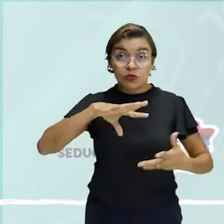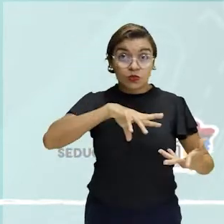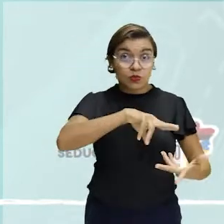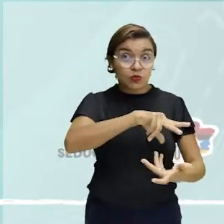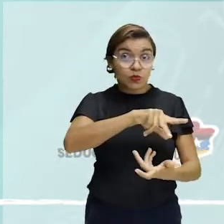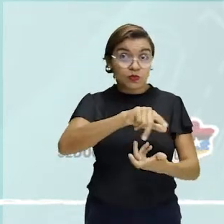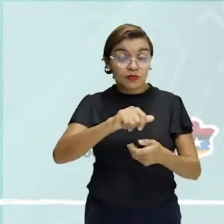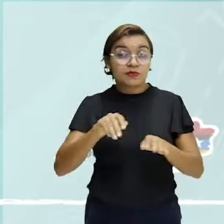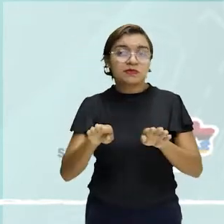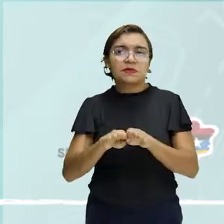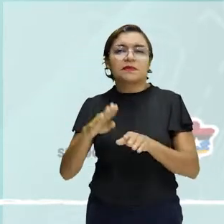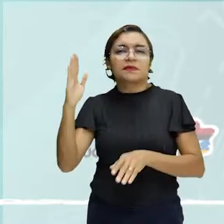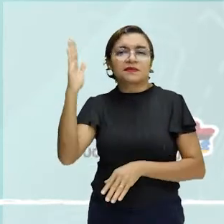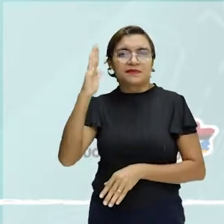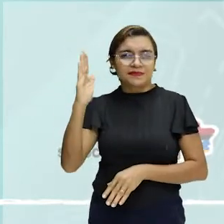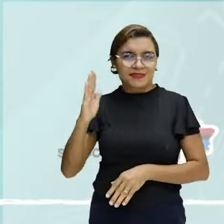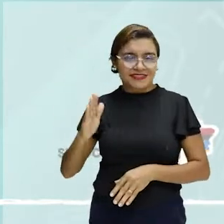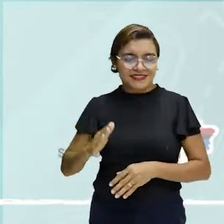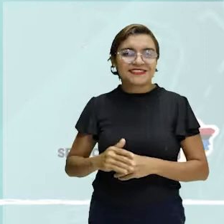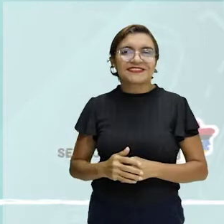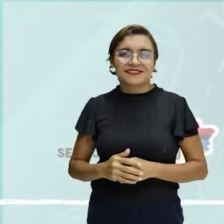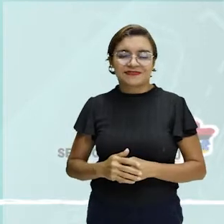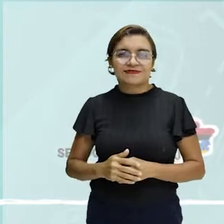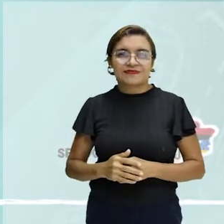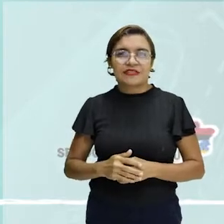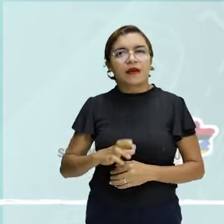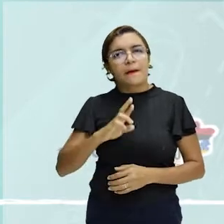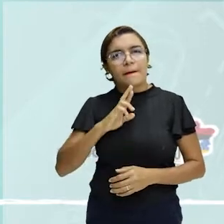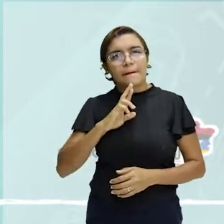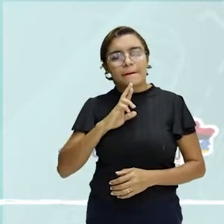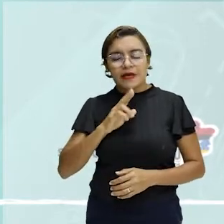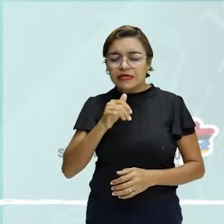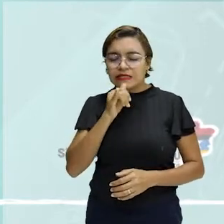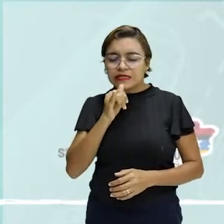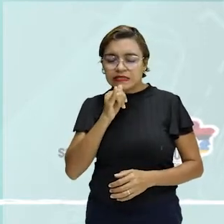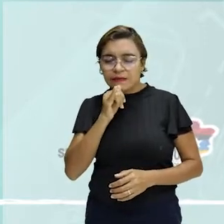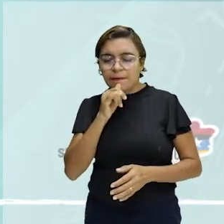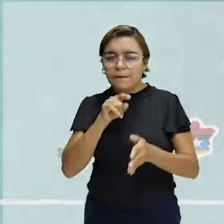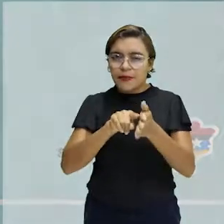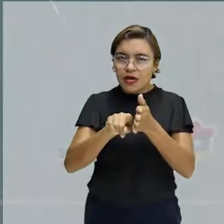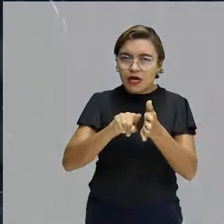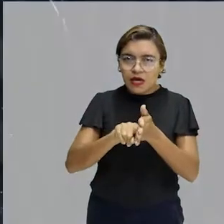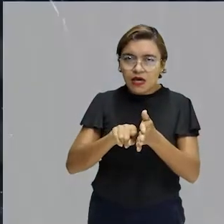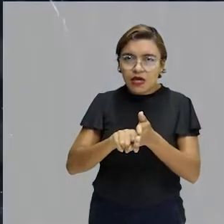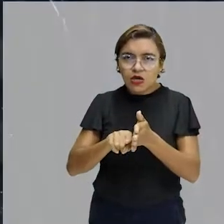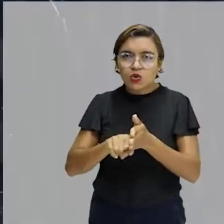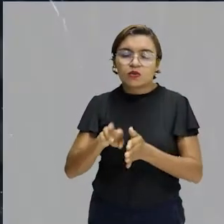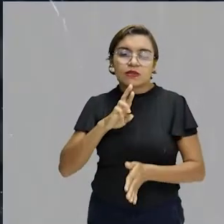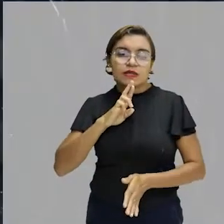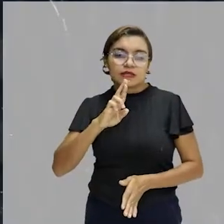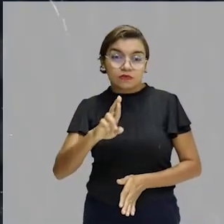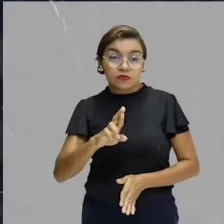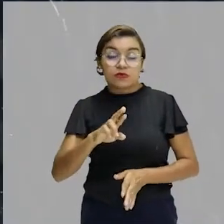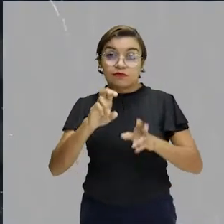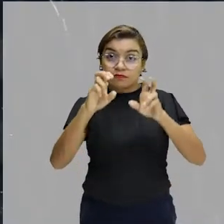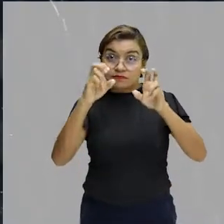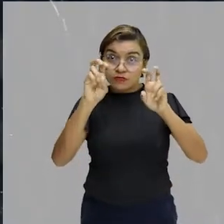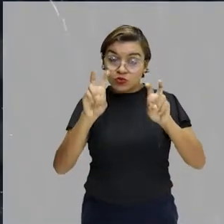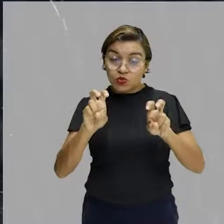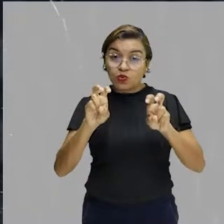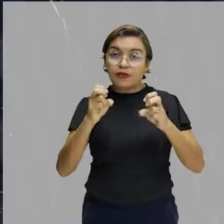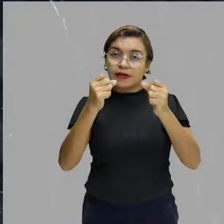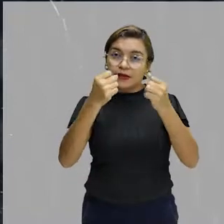nosso potencial energético. Nós vamos responder uma série de questões que vão falar sobre as características